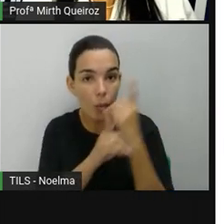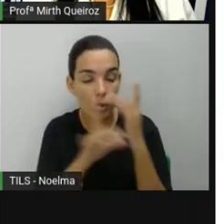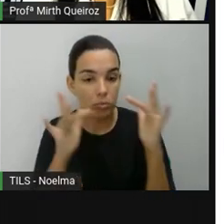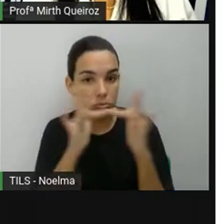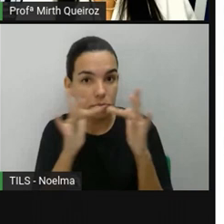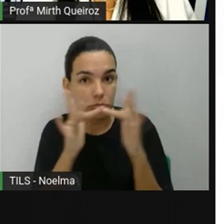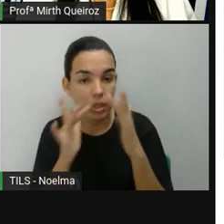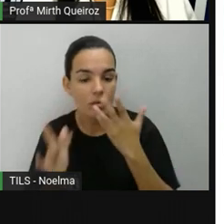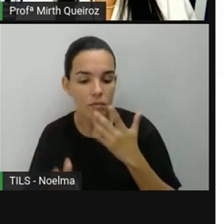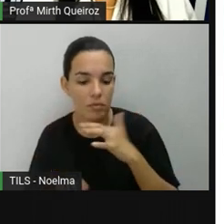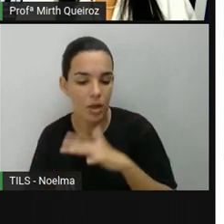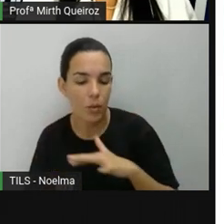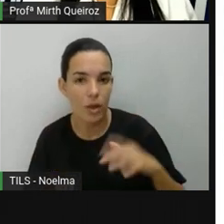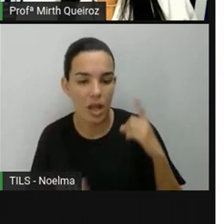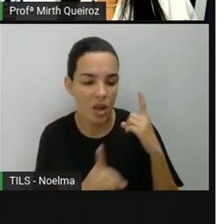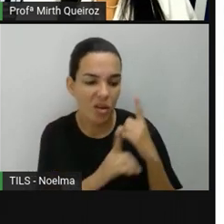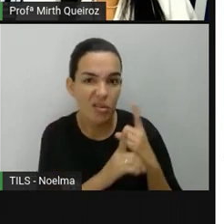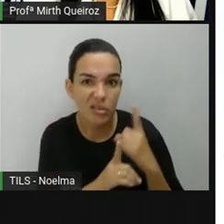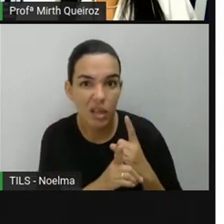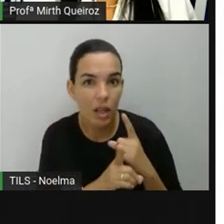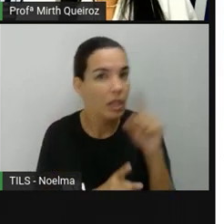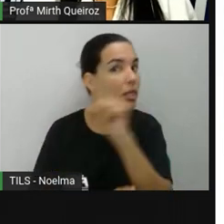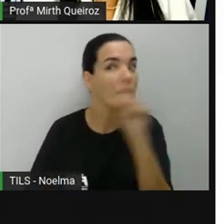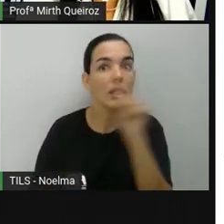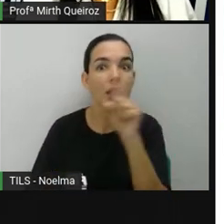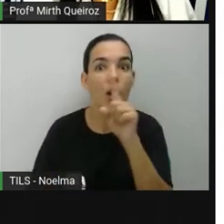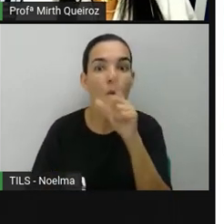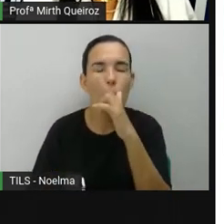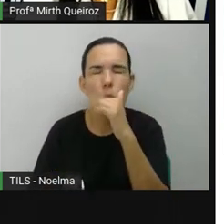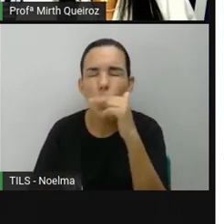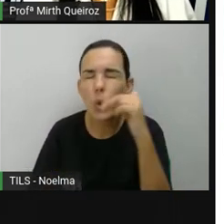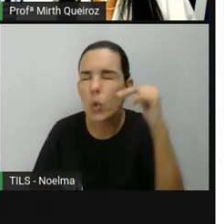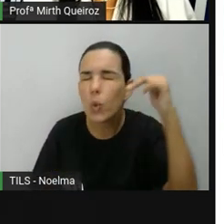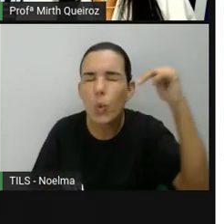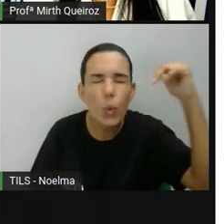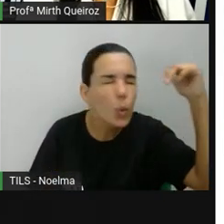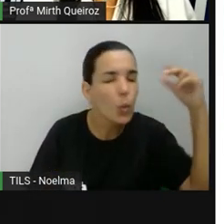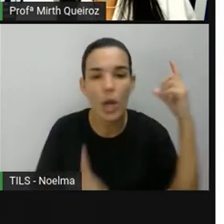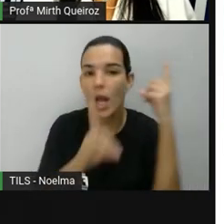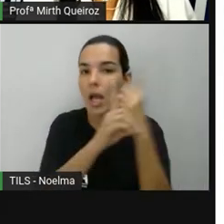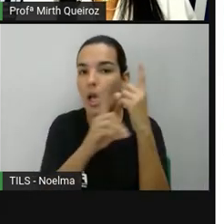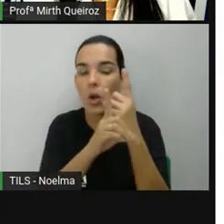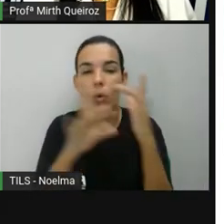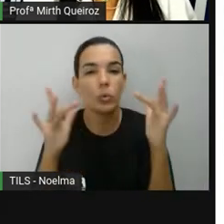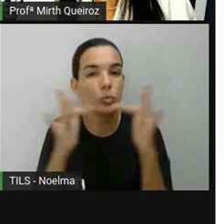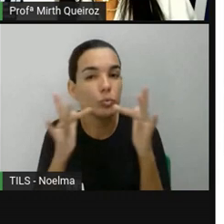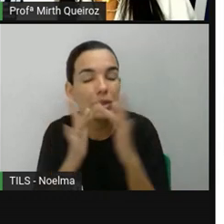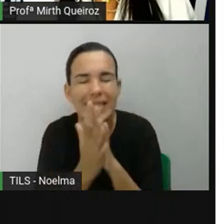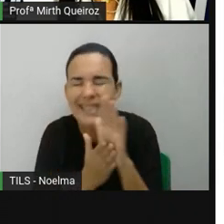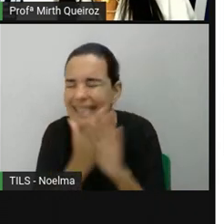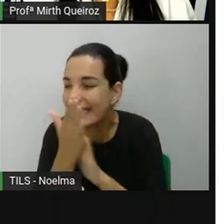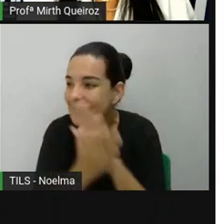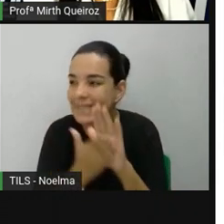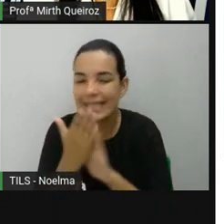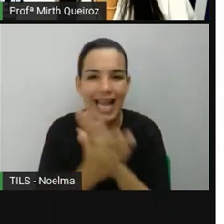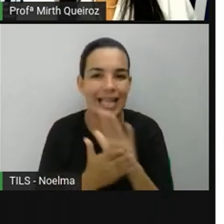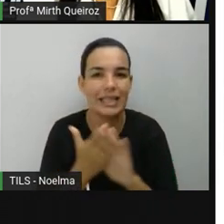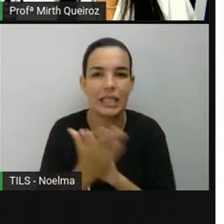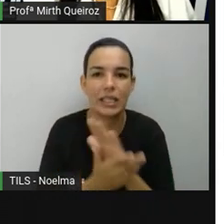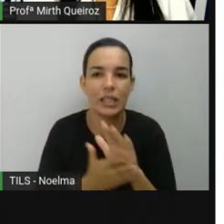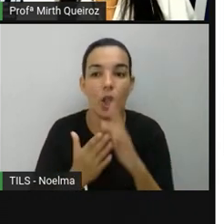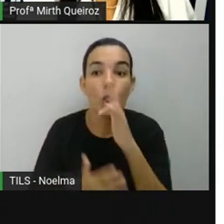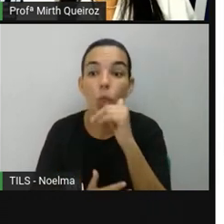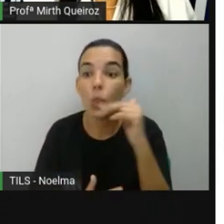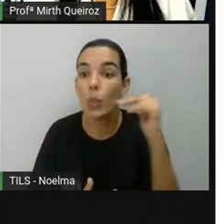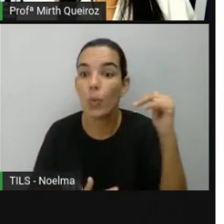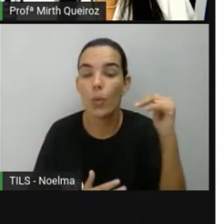querendo marcar encontro. No caso de vocês, nem em locais públicos, vocês não devem ir de forma alguma, né?